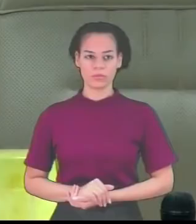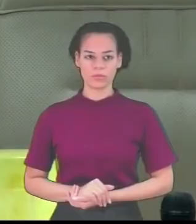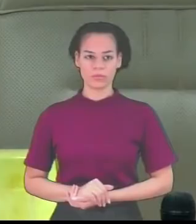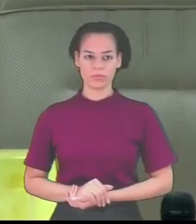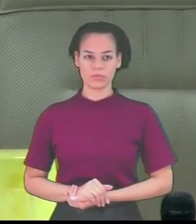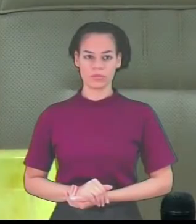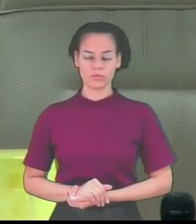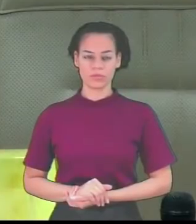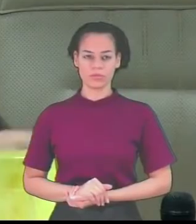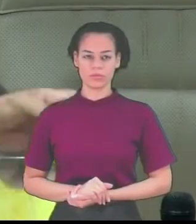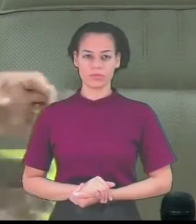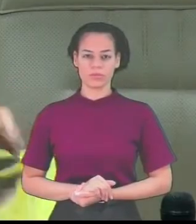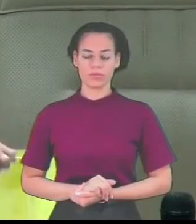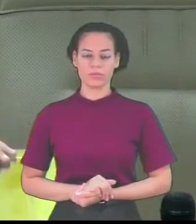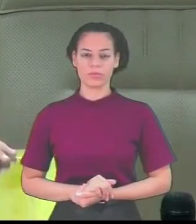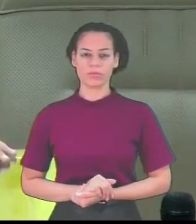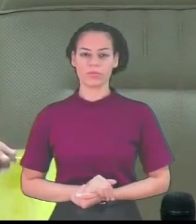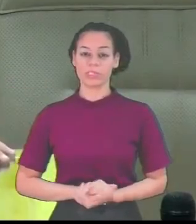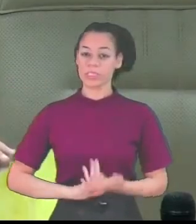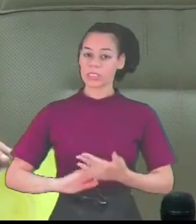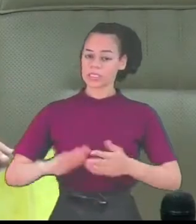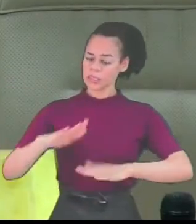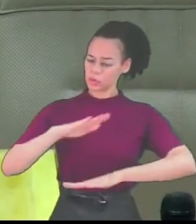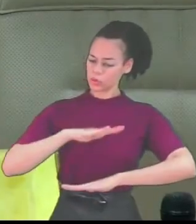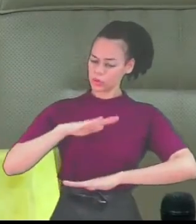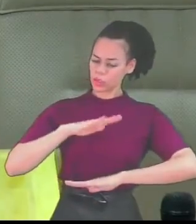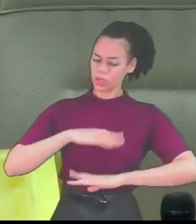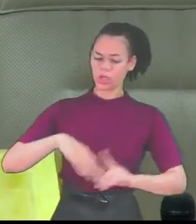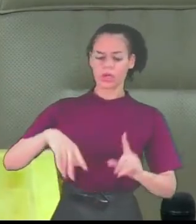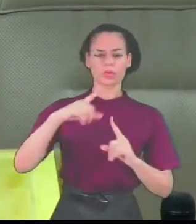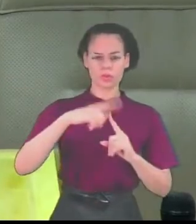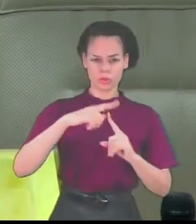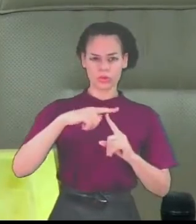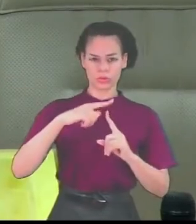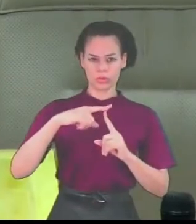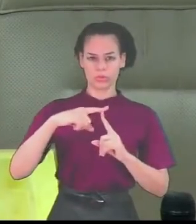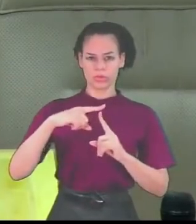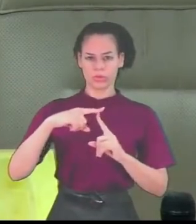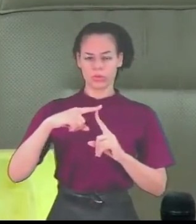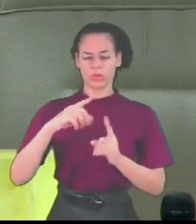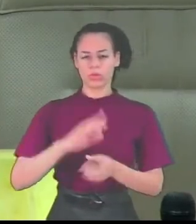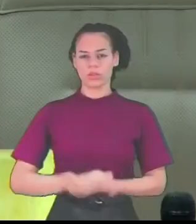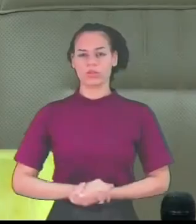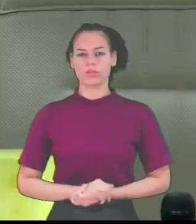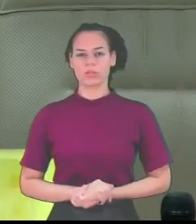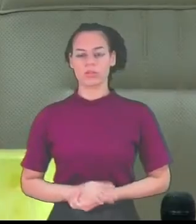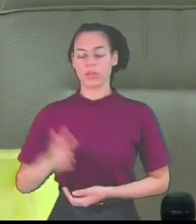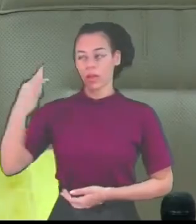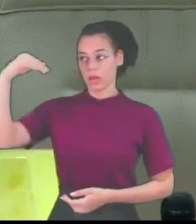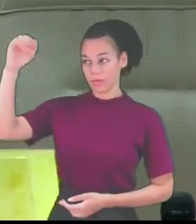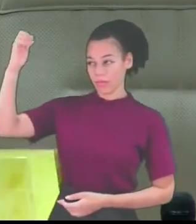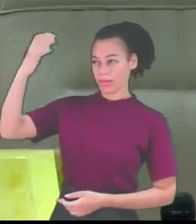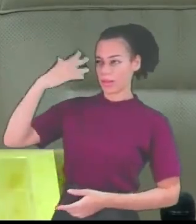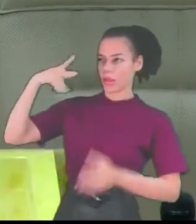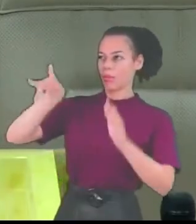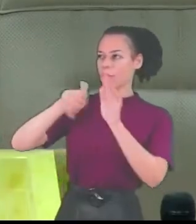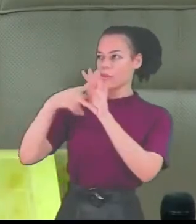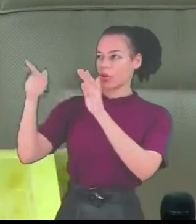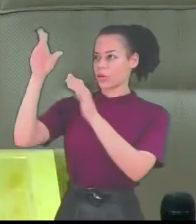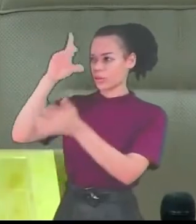e são mecanismos O que são meios é são revelações de